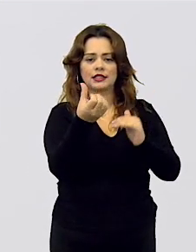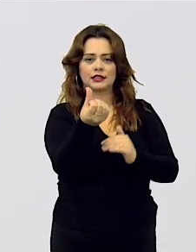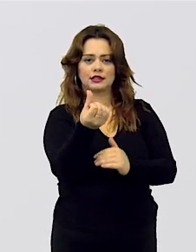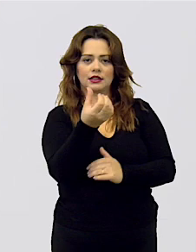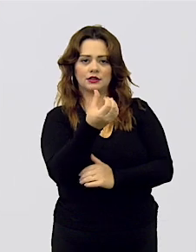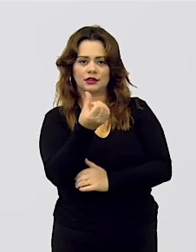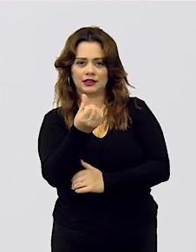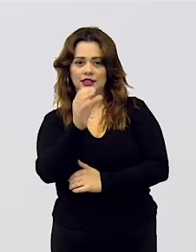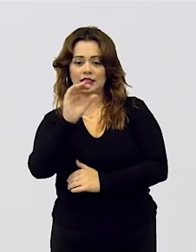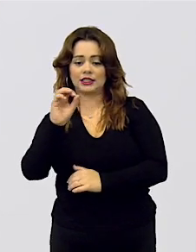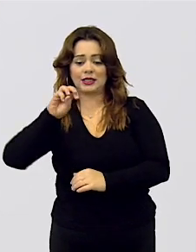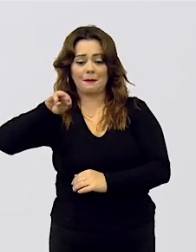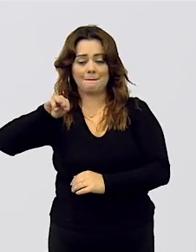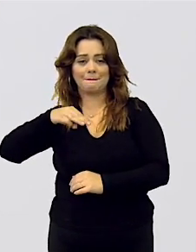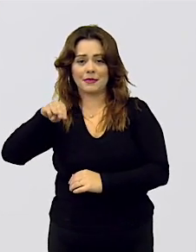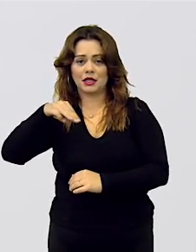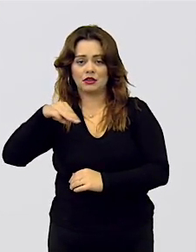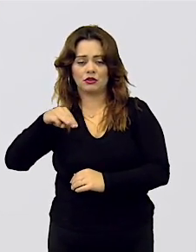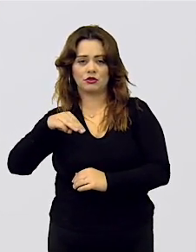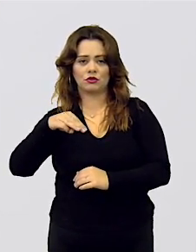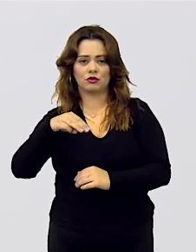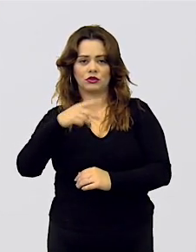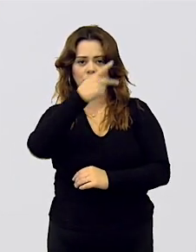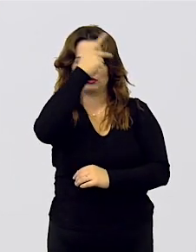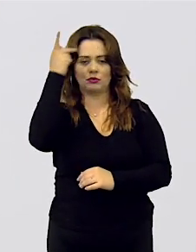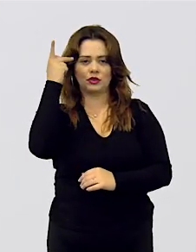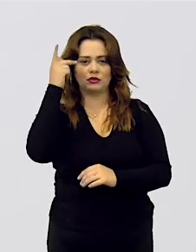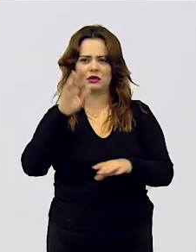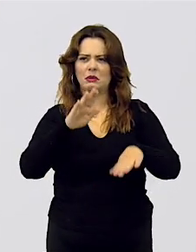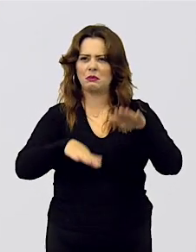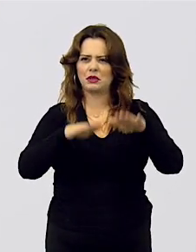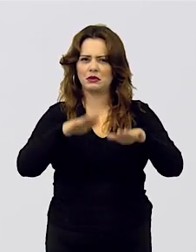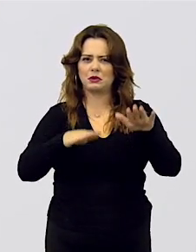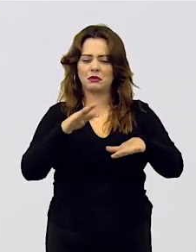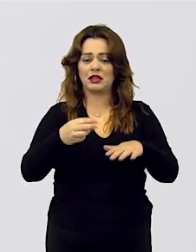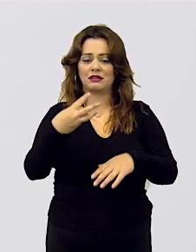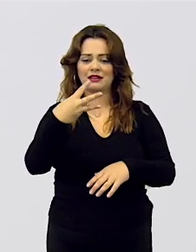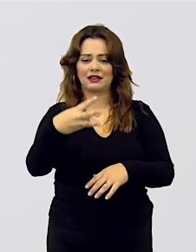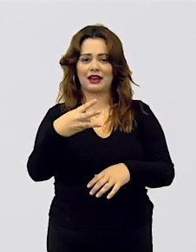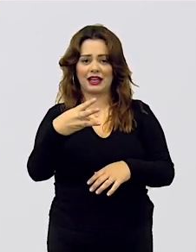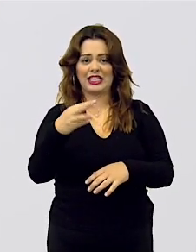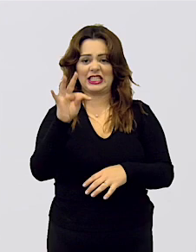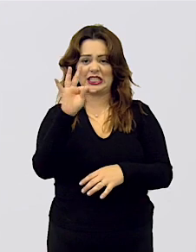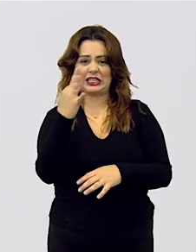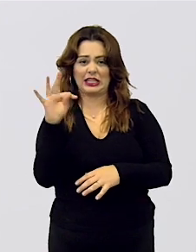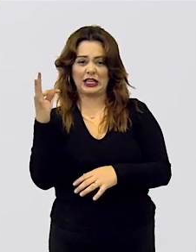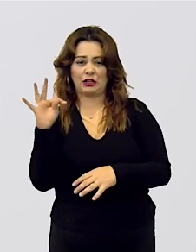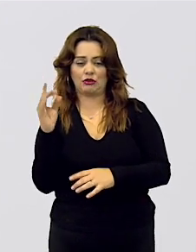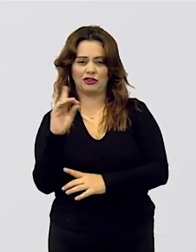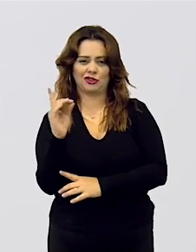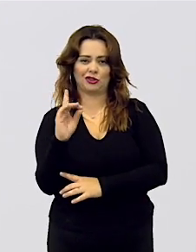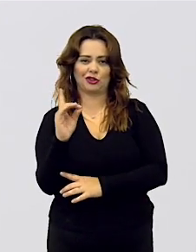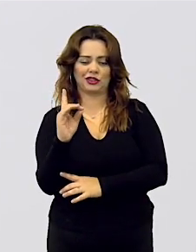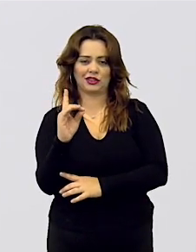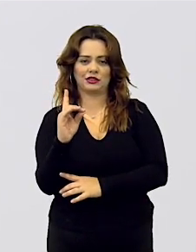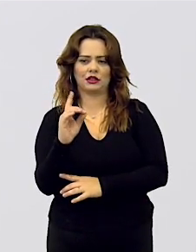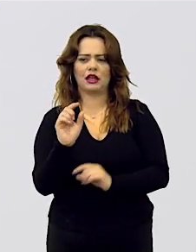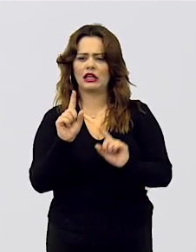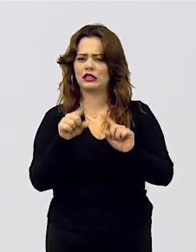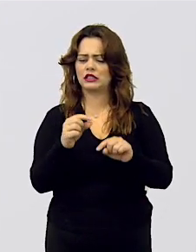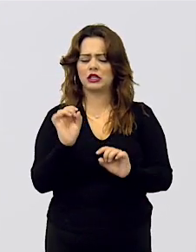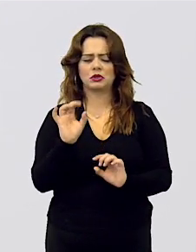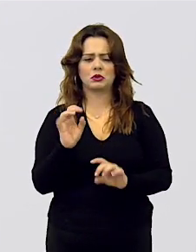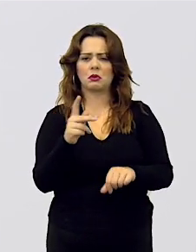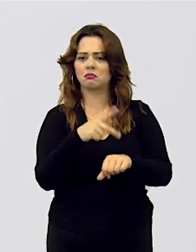com o PIB nominal de mais de três trilhões de dólares O que representaria quinta economia do mundo se fosse apenas